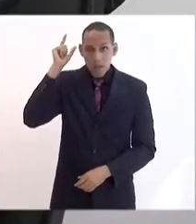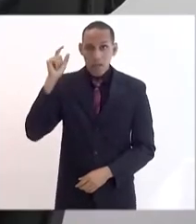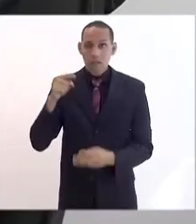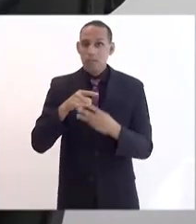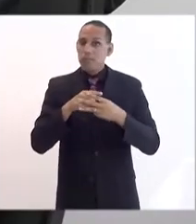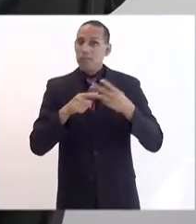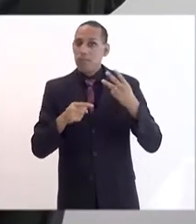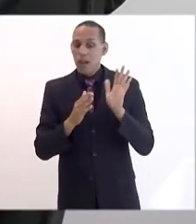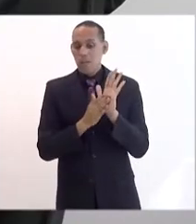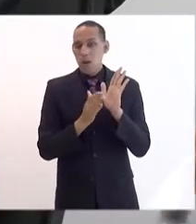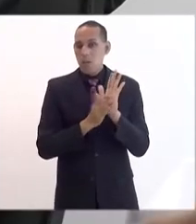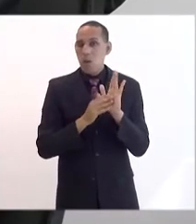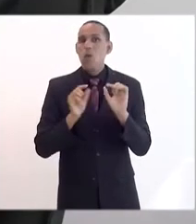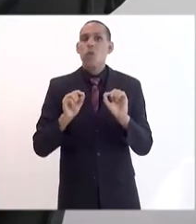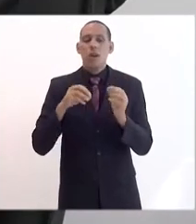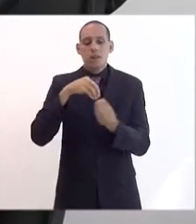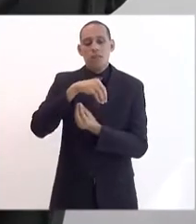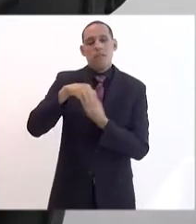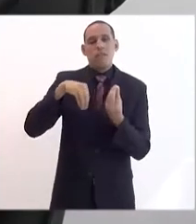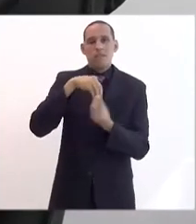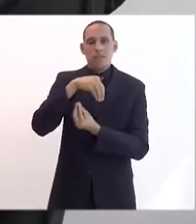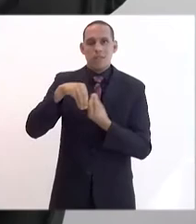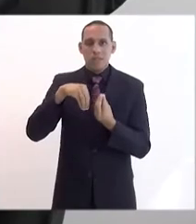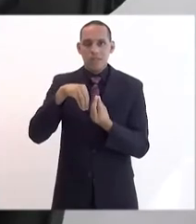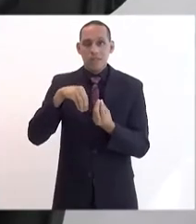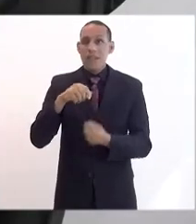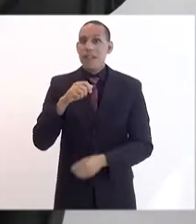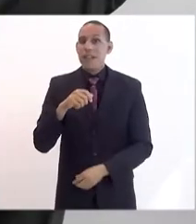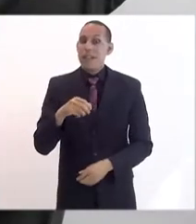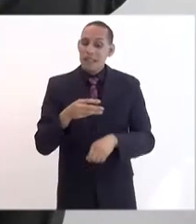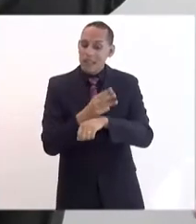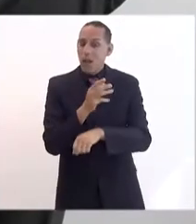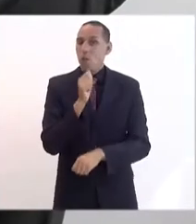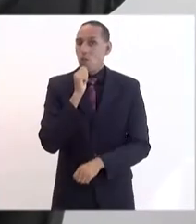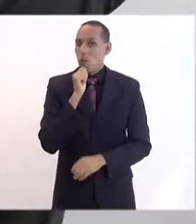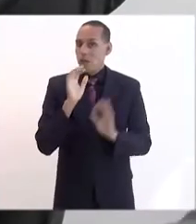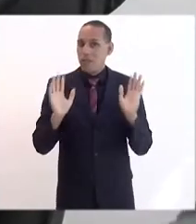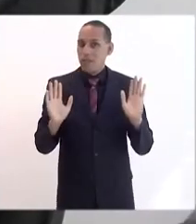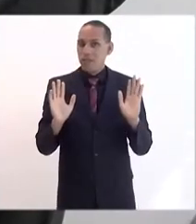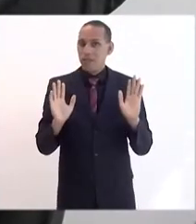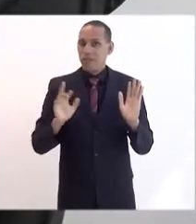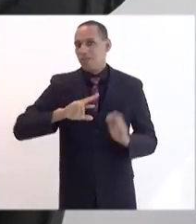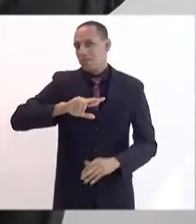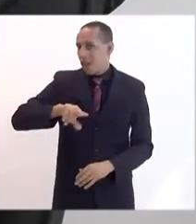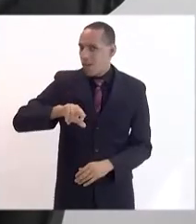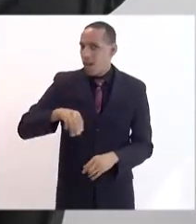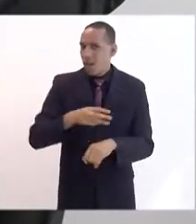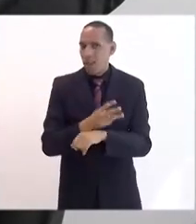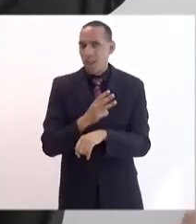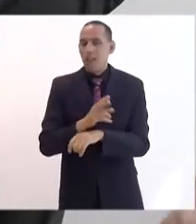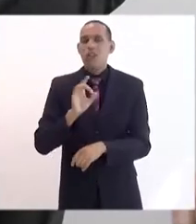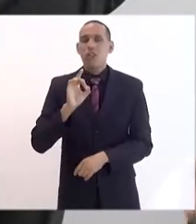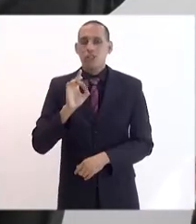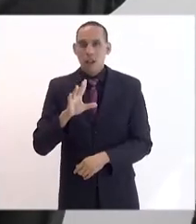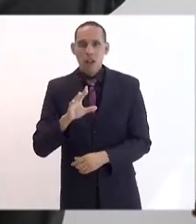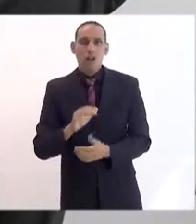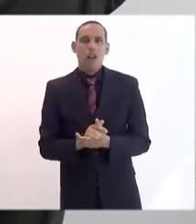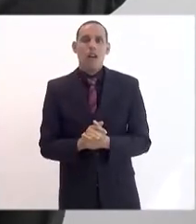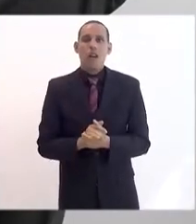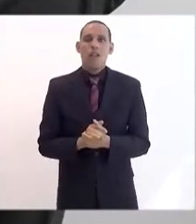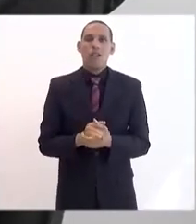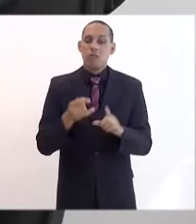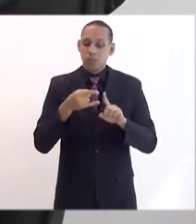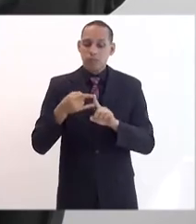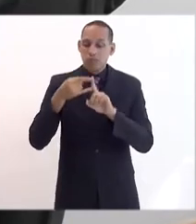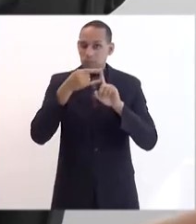híbrido. Nesse sentido, deputado Sem Luiz Paulo defende não o híbrido usando o Zap, apenas a possibilidade do remoto